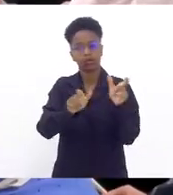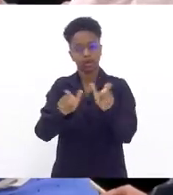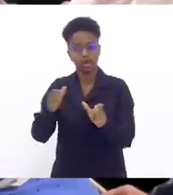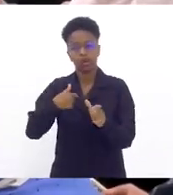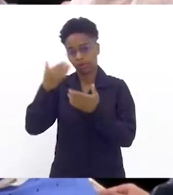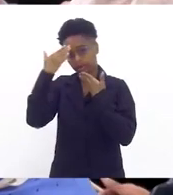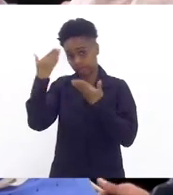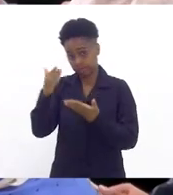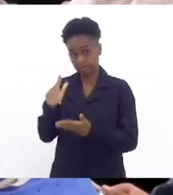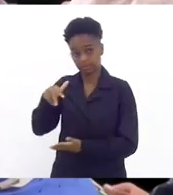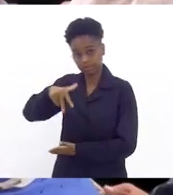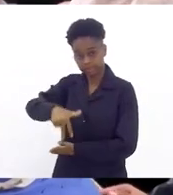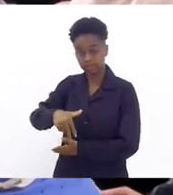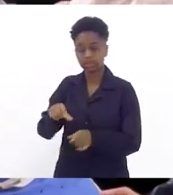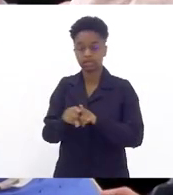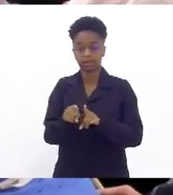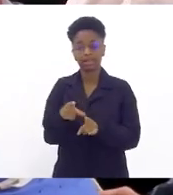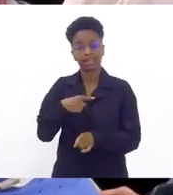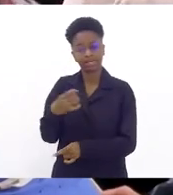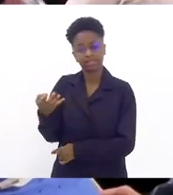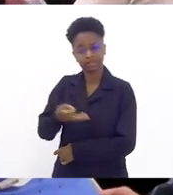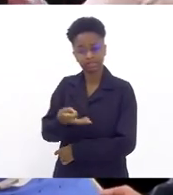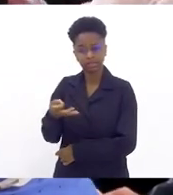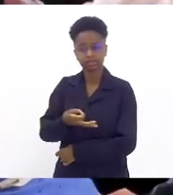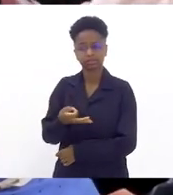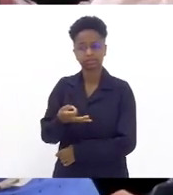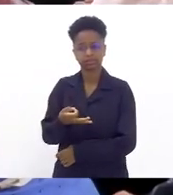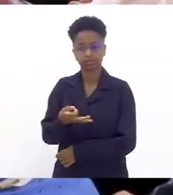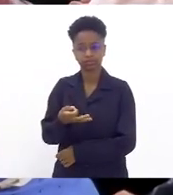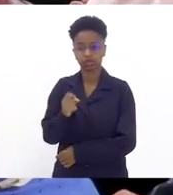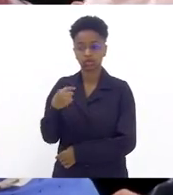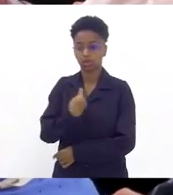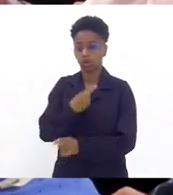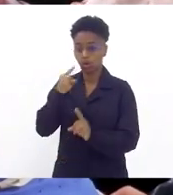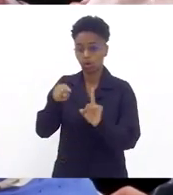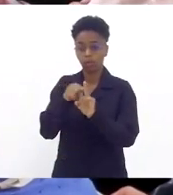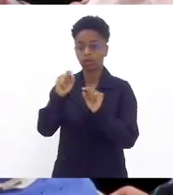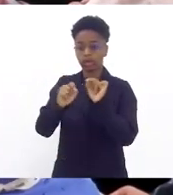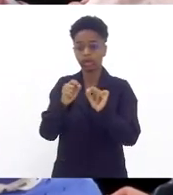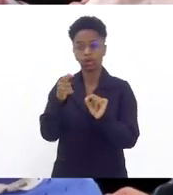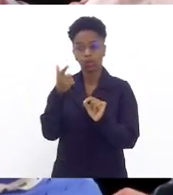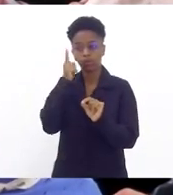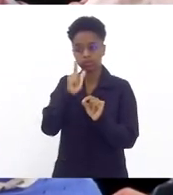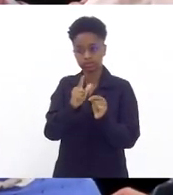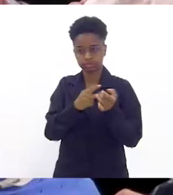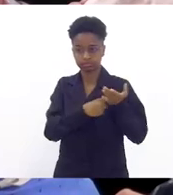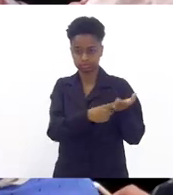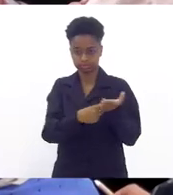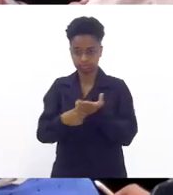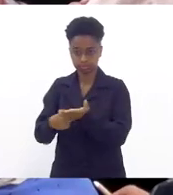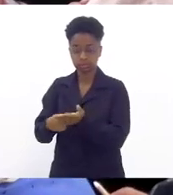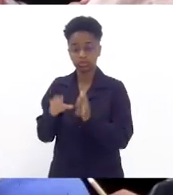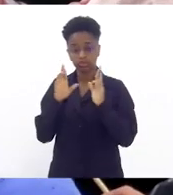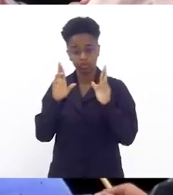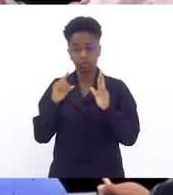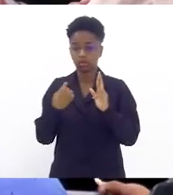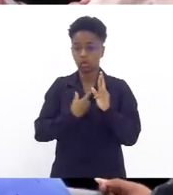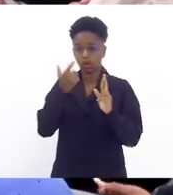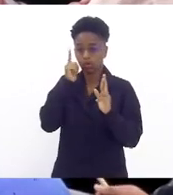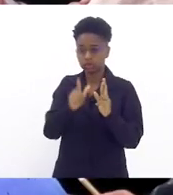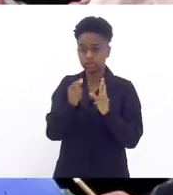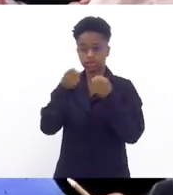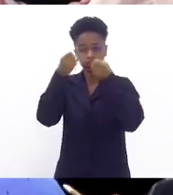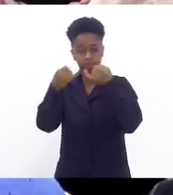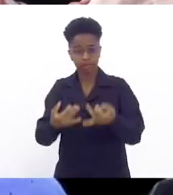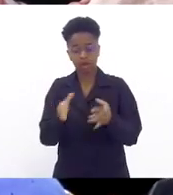tenho certeza porque o nosso objetivo aqui é garantir a impactuações né que a gente possa esclarecer a comunidade